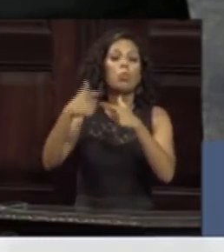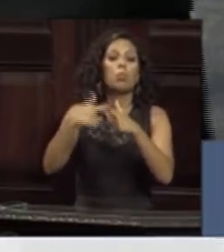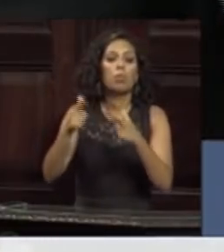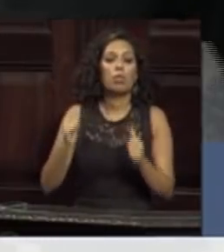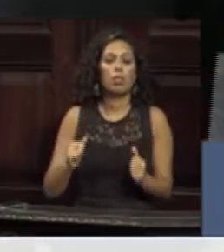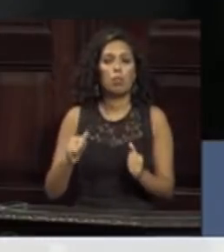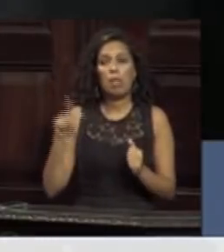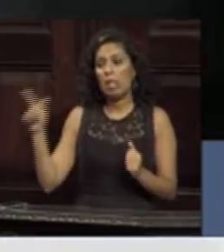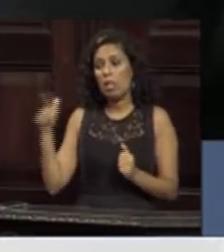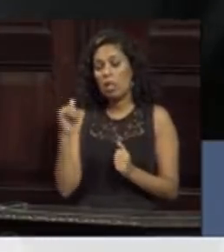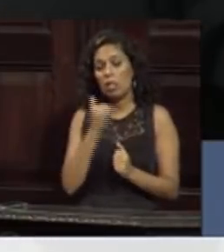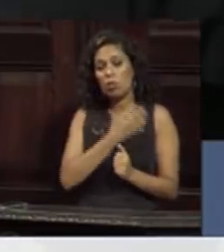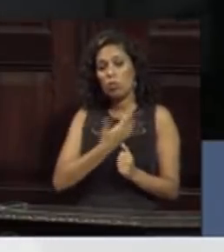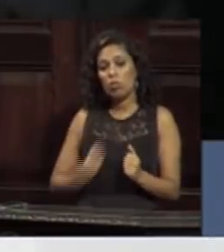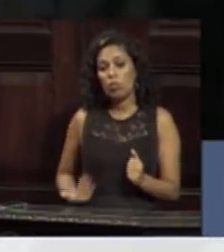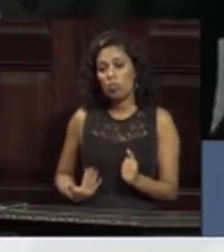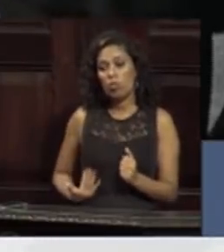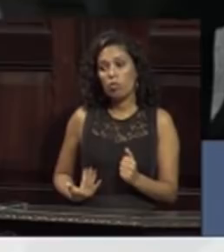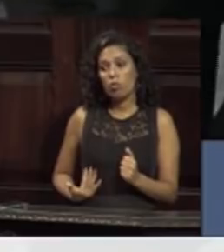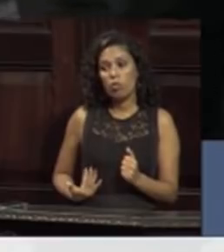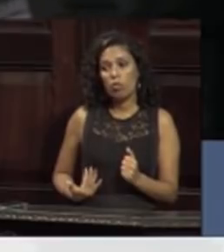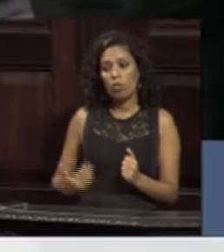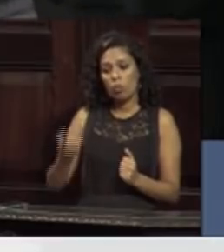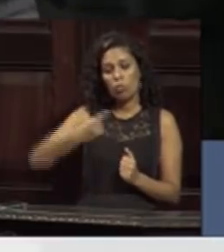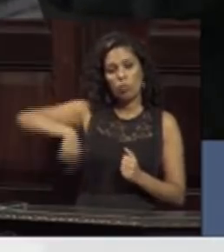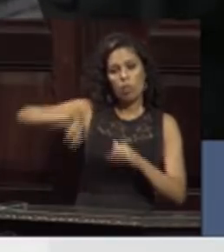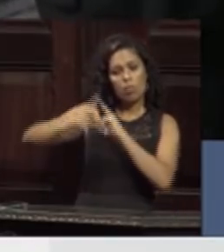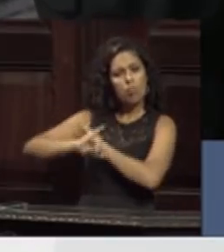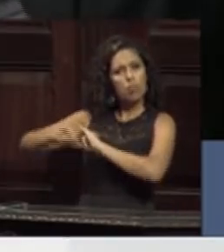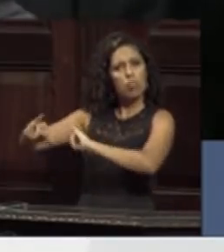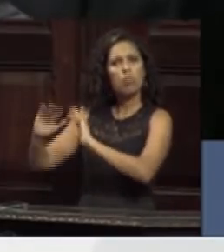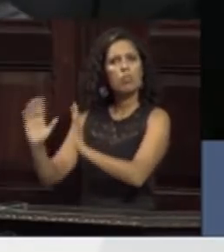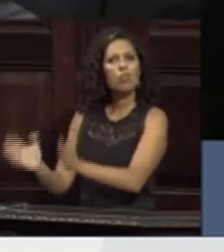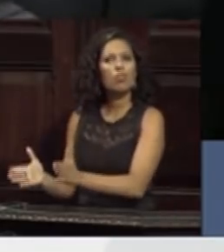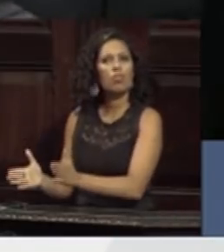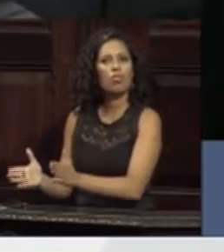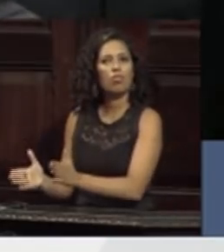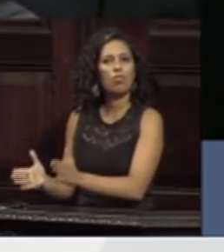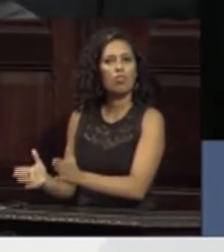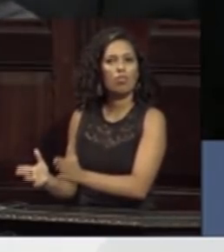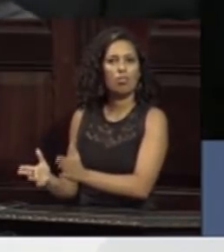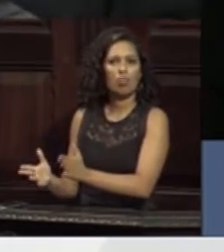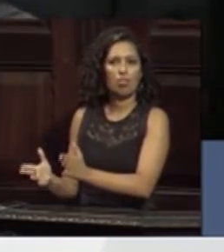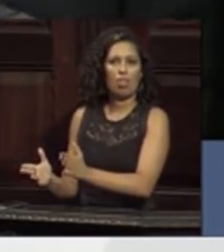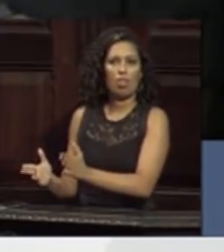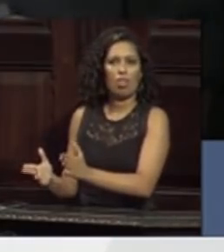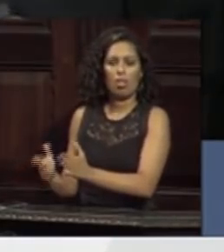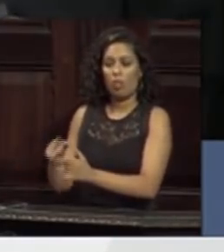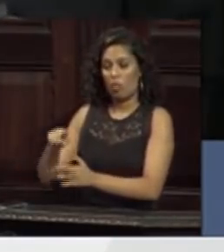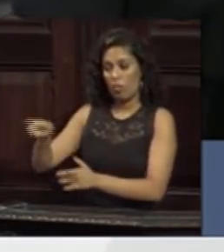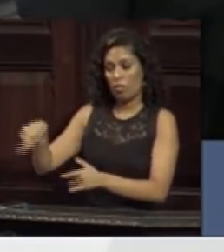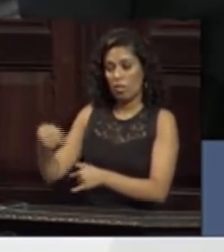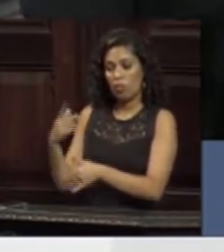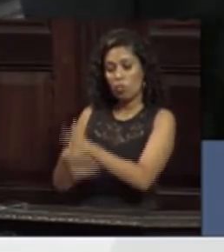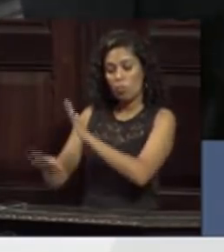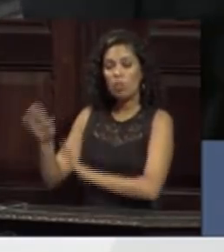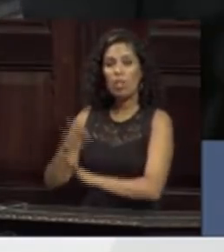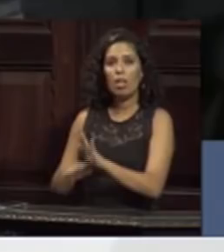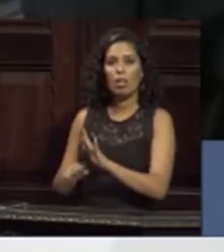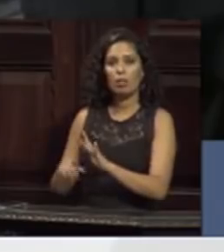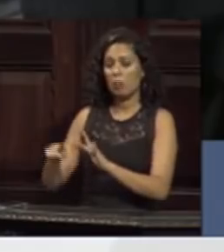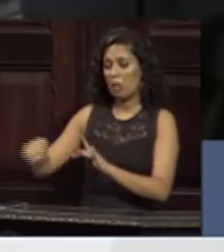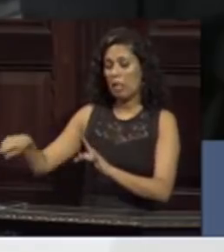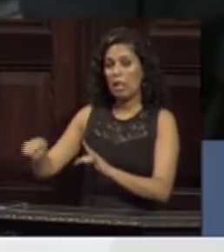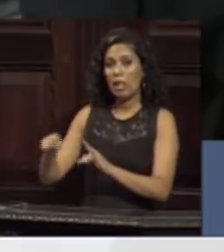advertido pelo Tribunal de Contas do Estado porque desviou a finalidade de empréstimos anteriormente adquiridos, de um ciclo